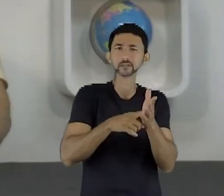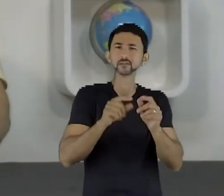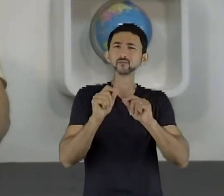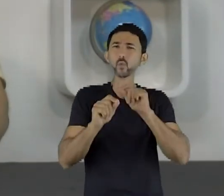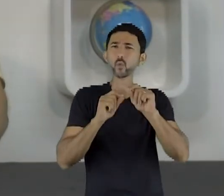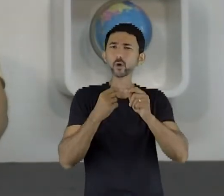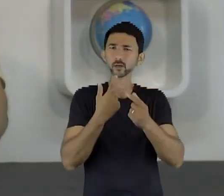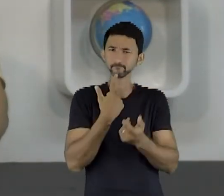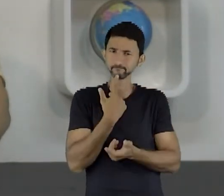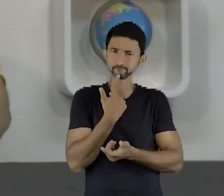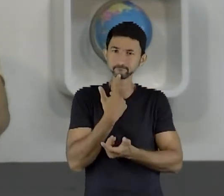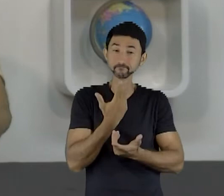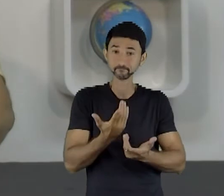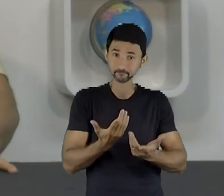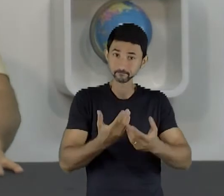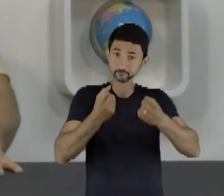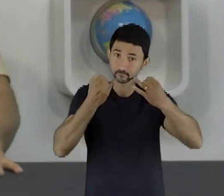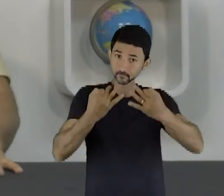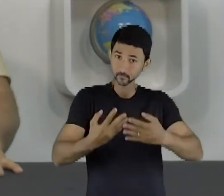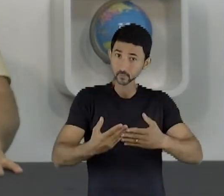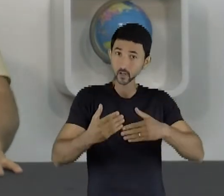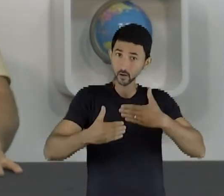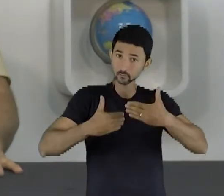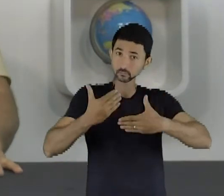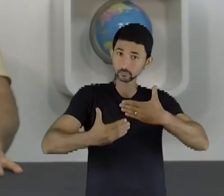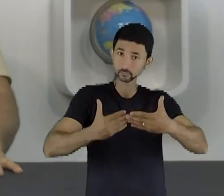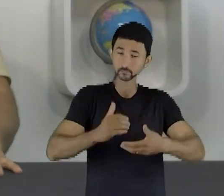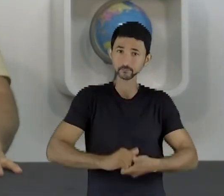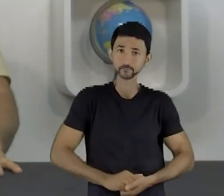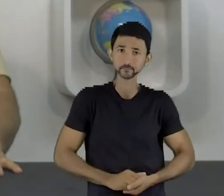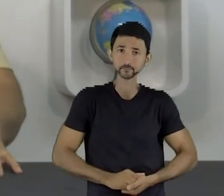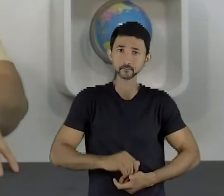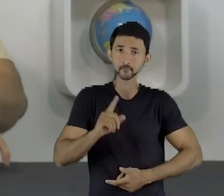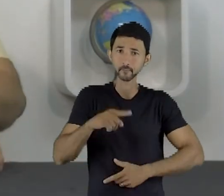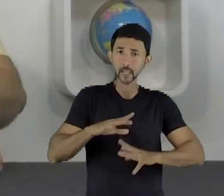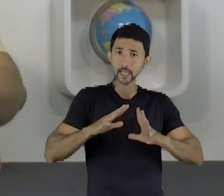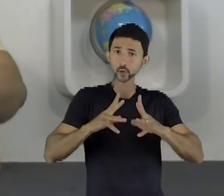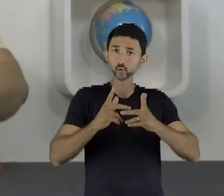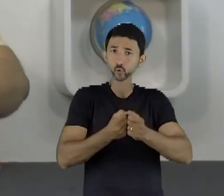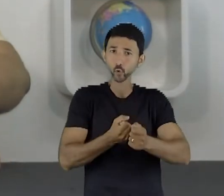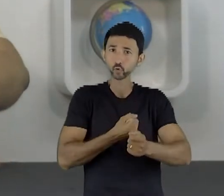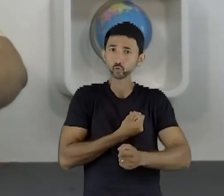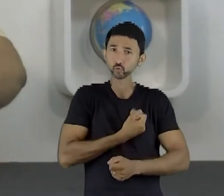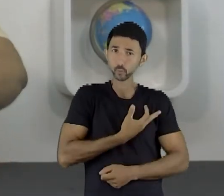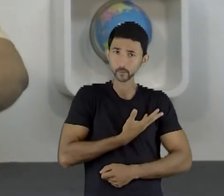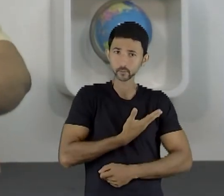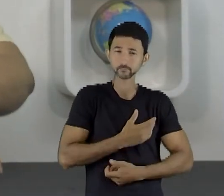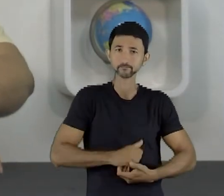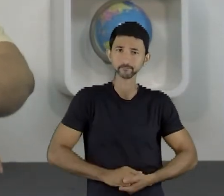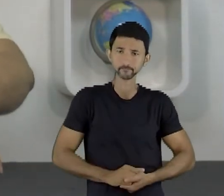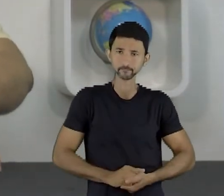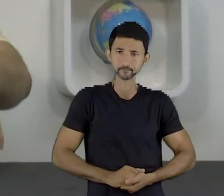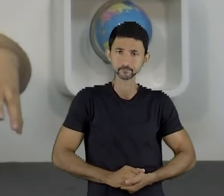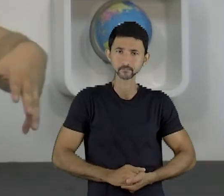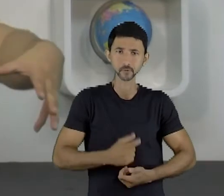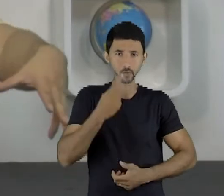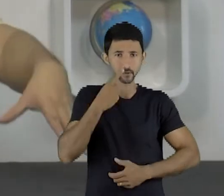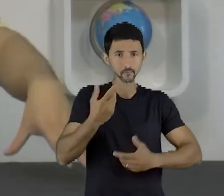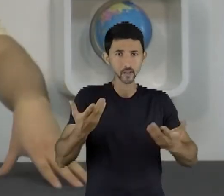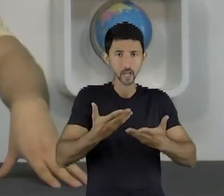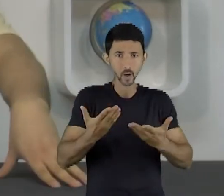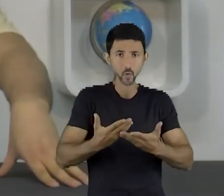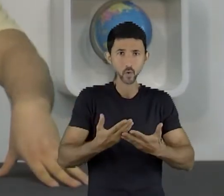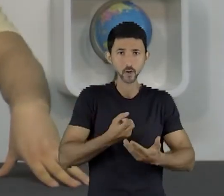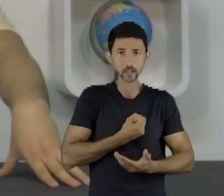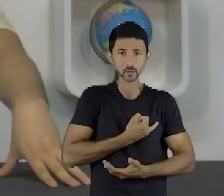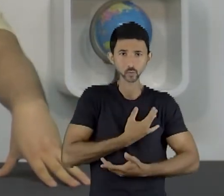que eu posso dizer para vocês? O que há de comum entre eles? É que são todos números, como a gente vai definir a partir de agora, números